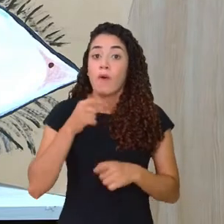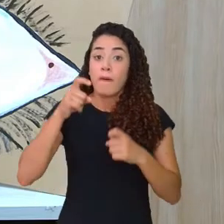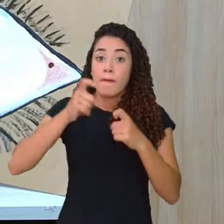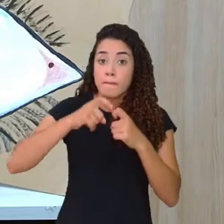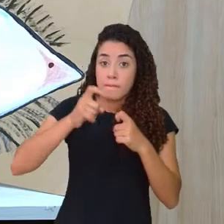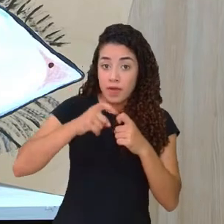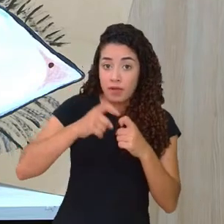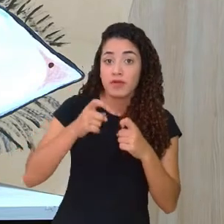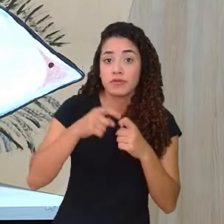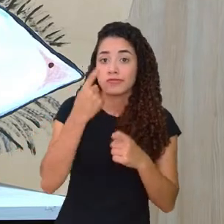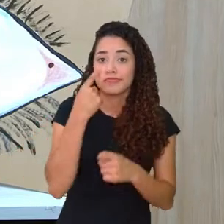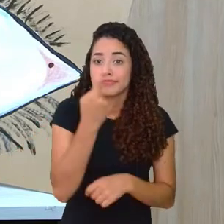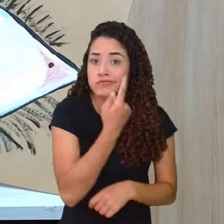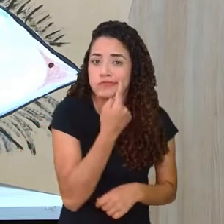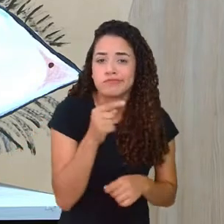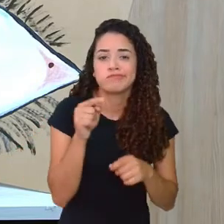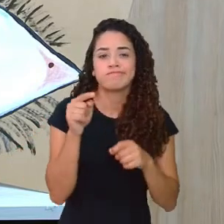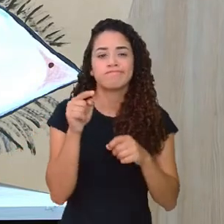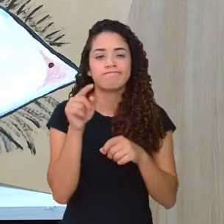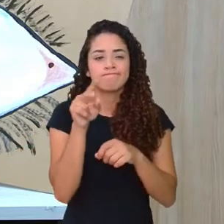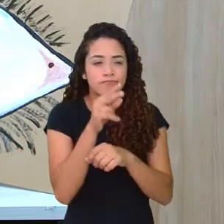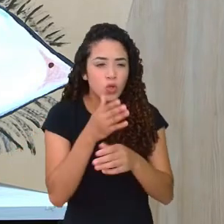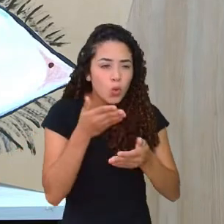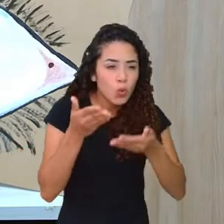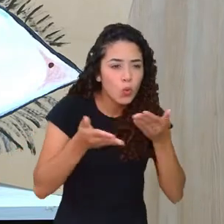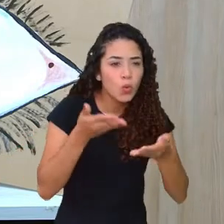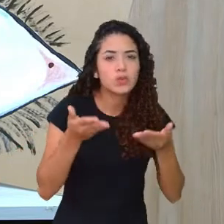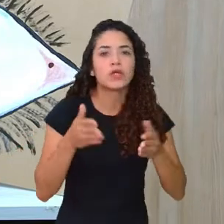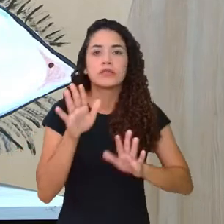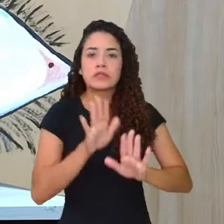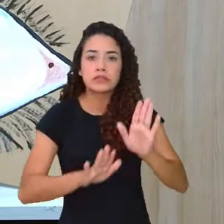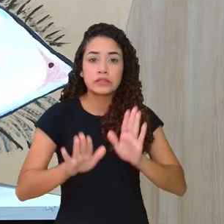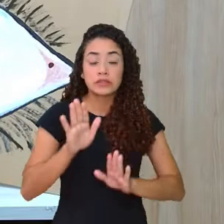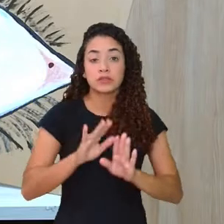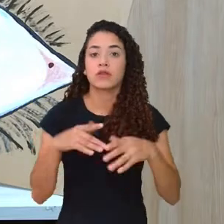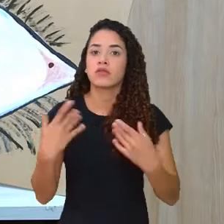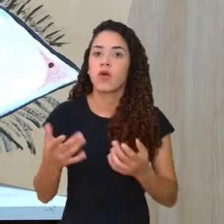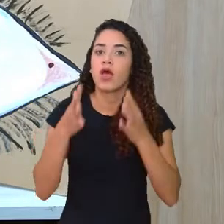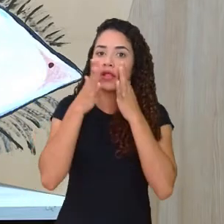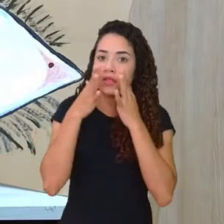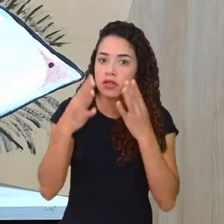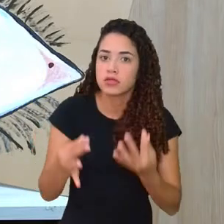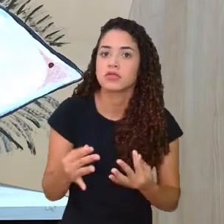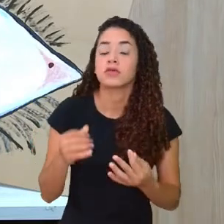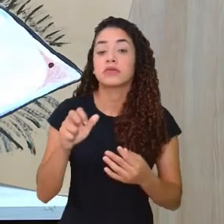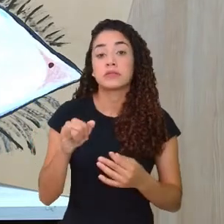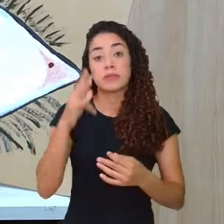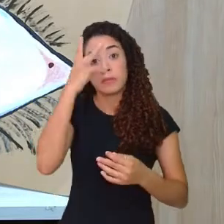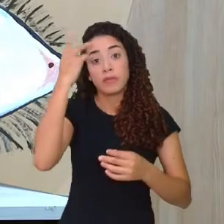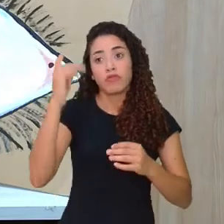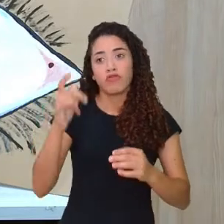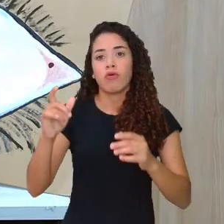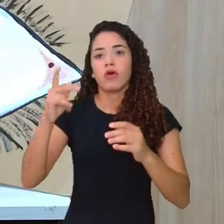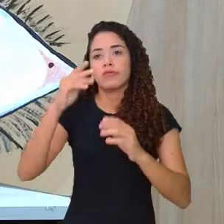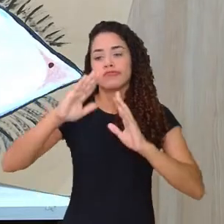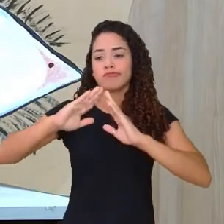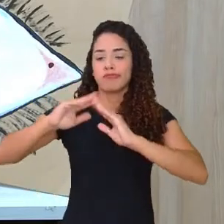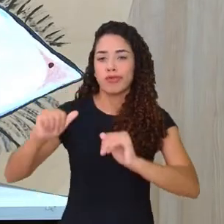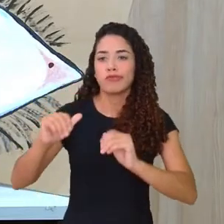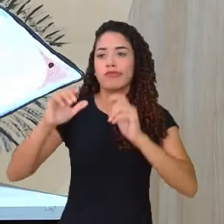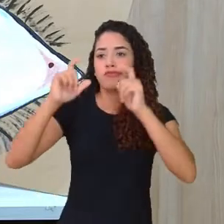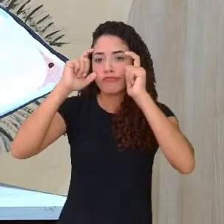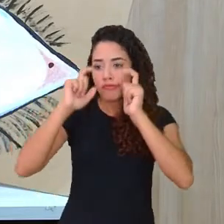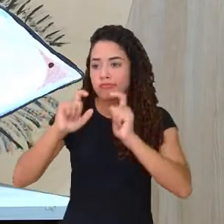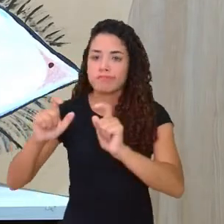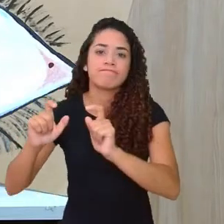Então, prestem atenção quando forem pedir, ou quando alguém, você que usa óculos, quando alguém pedir o seu óculos, né? Além da questão